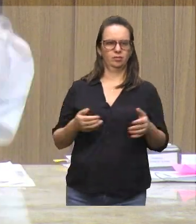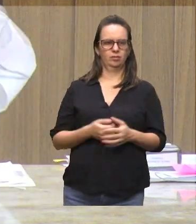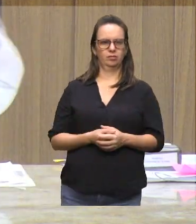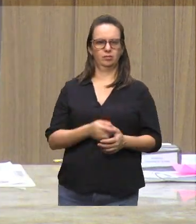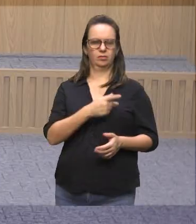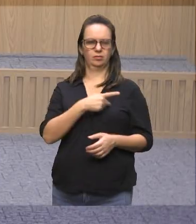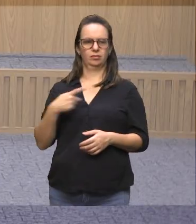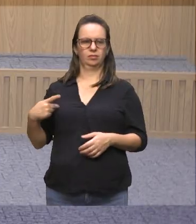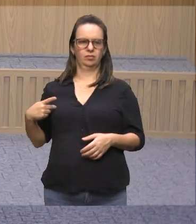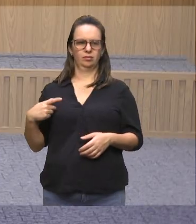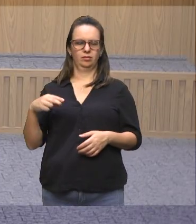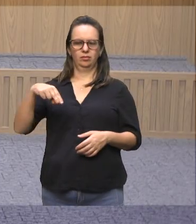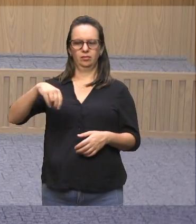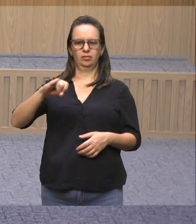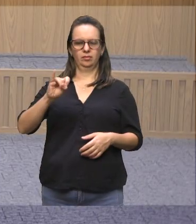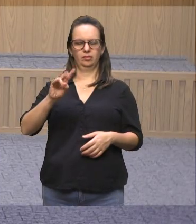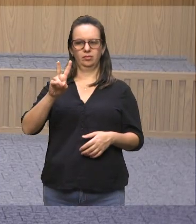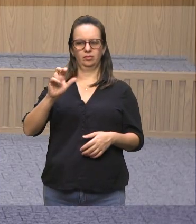da Pedalada.